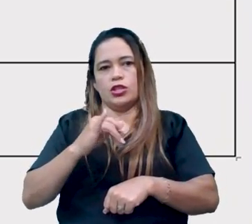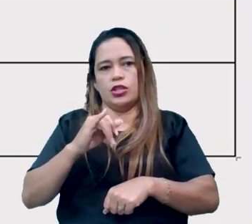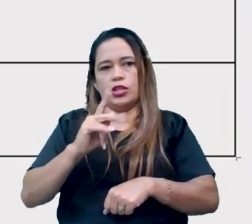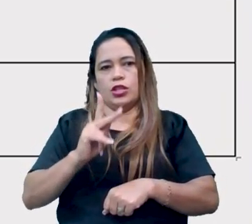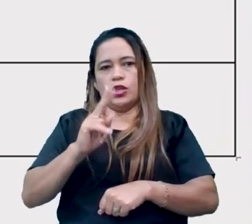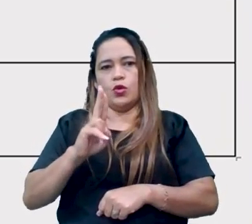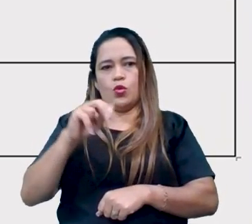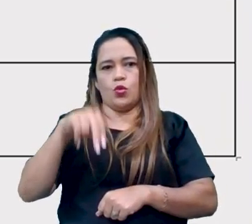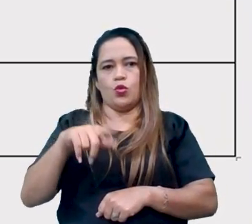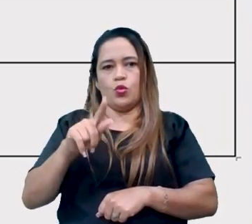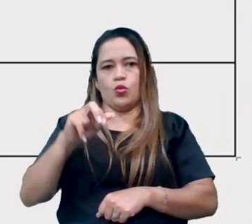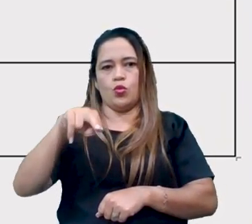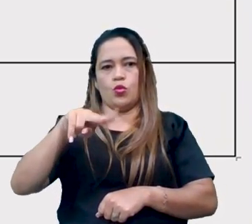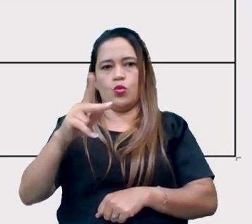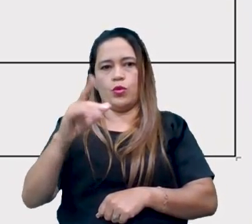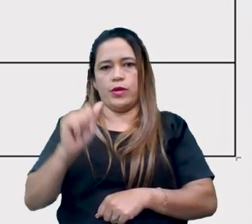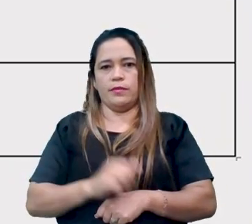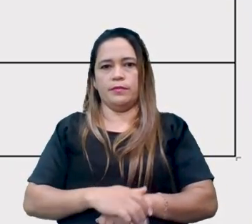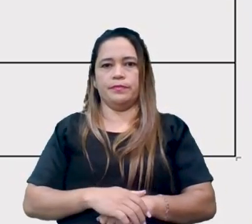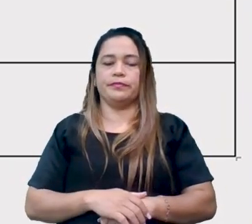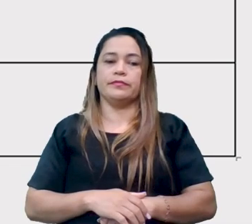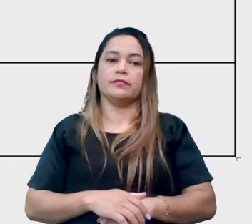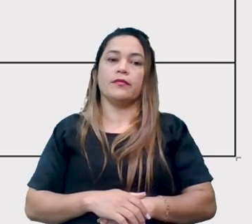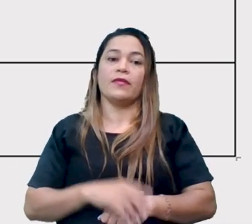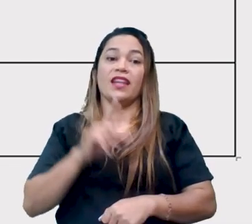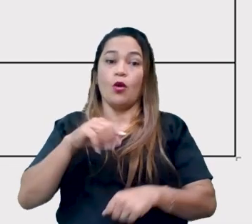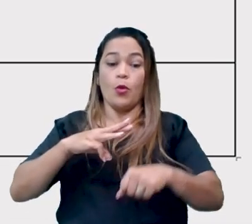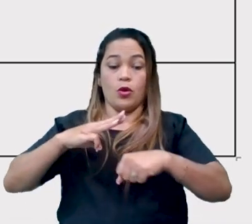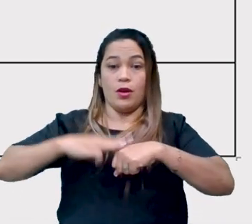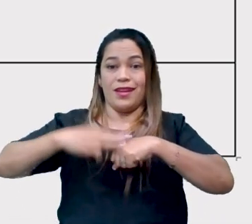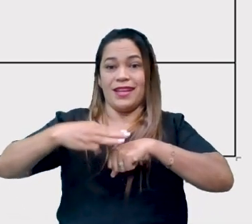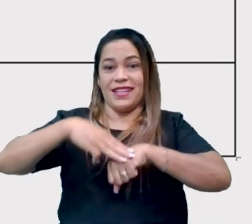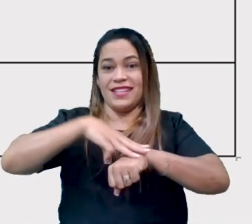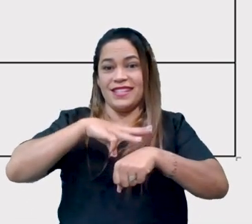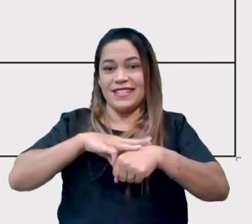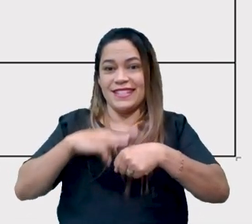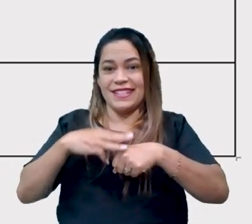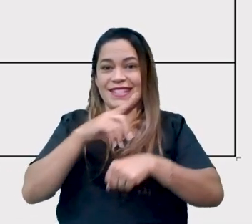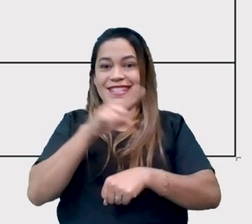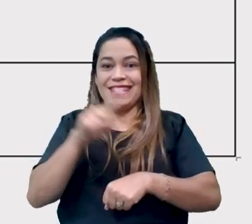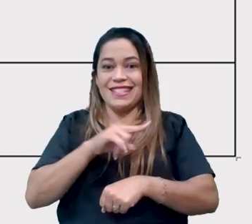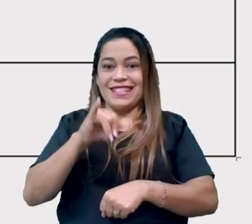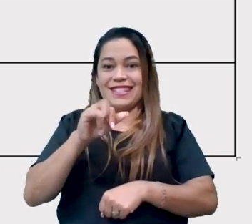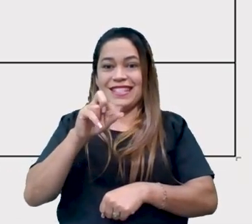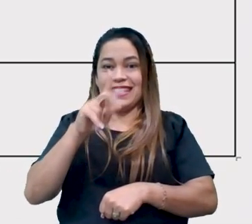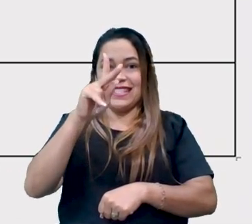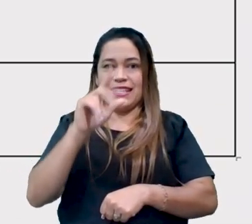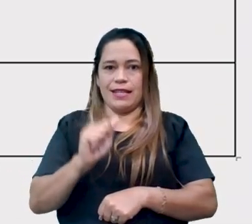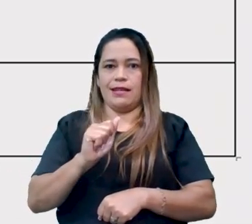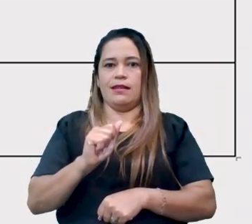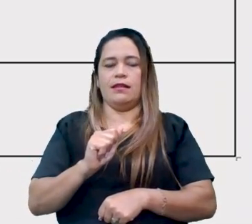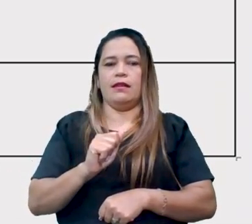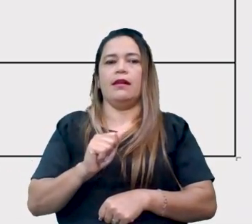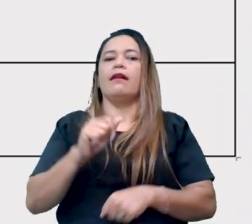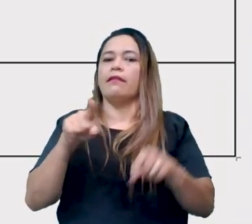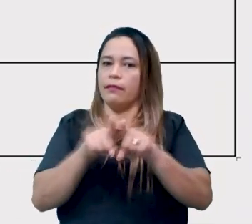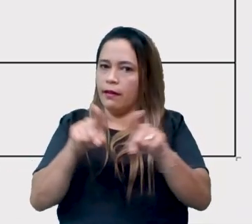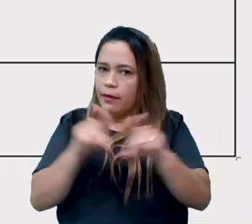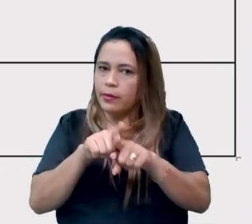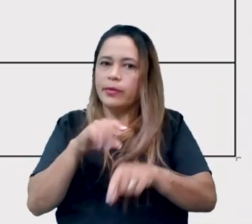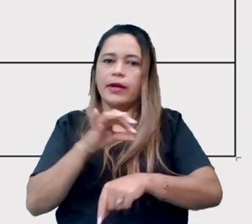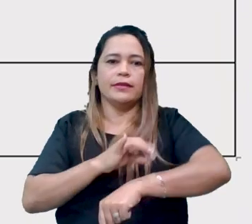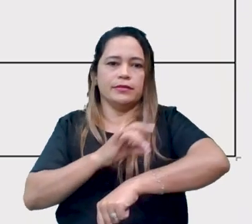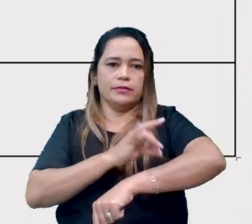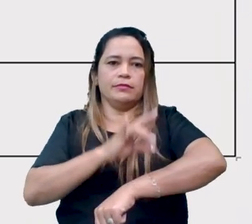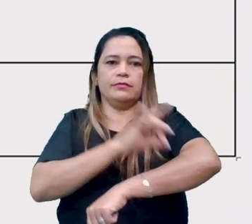Ela também vai ser transmitida através do Aedes aegypti. Ou seja, agora se esse mosquitinho estiver transmitindo esse